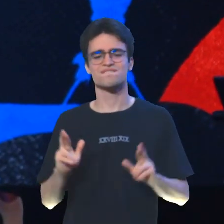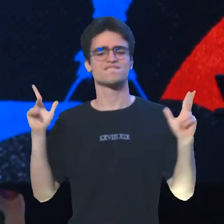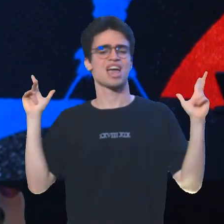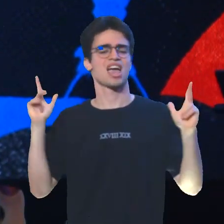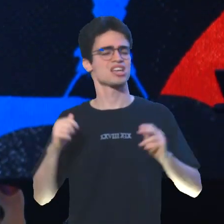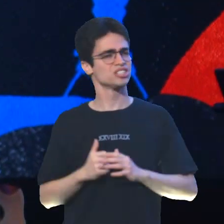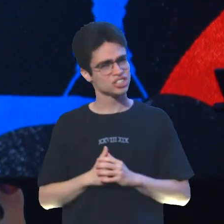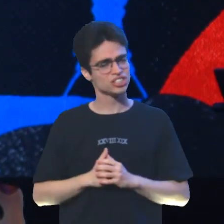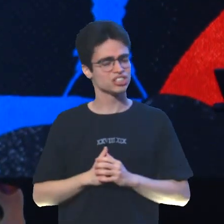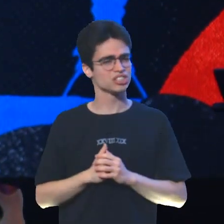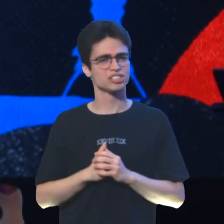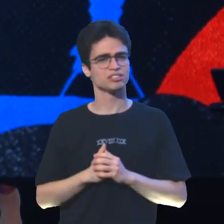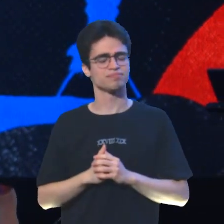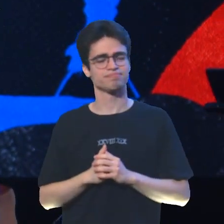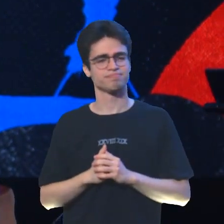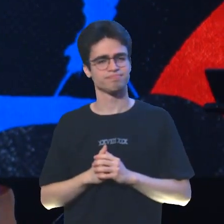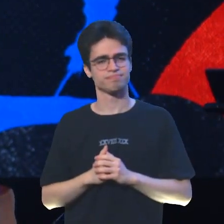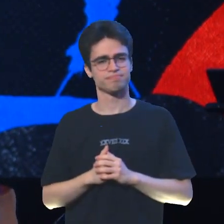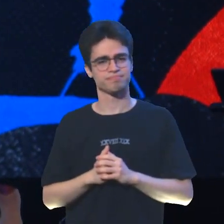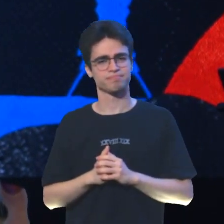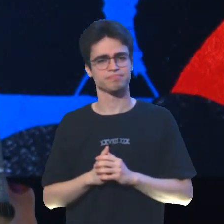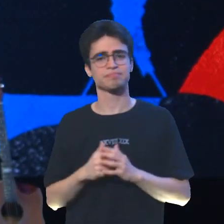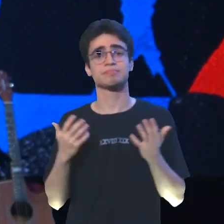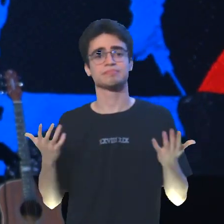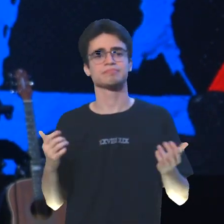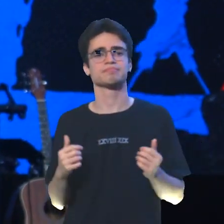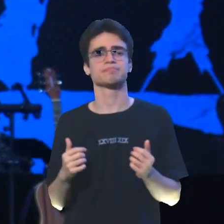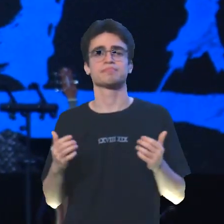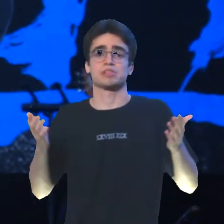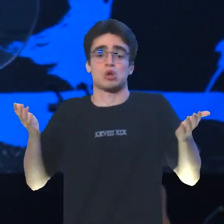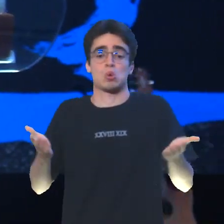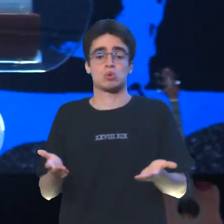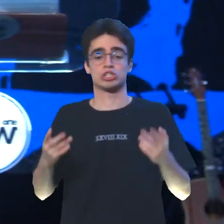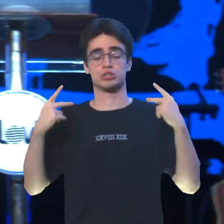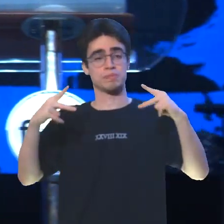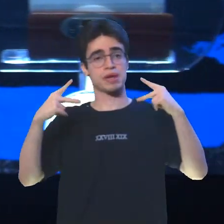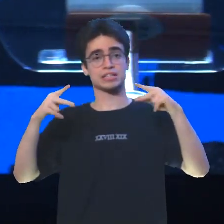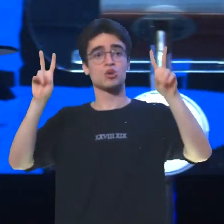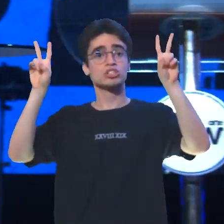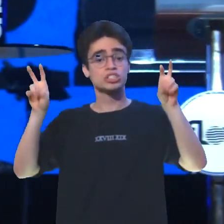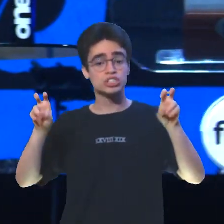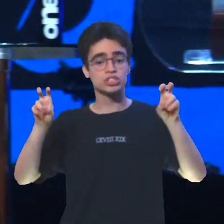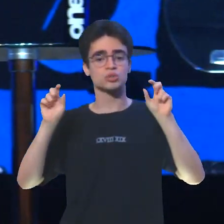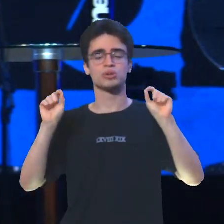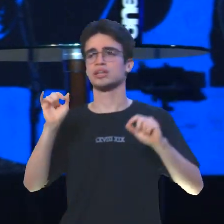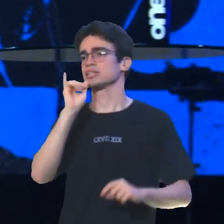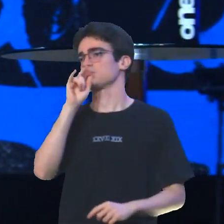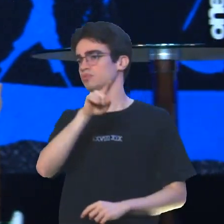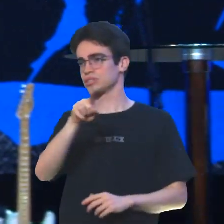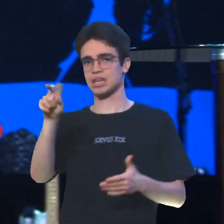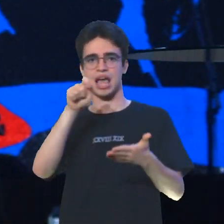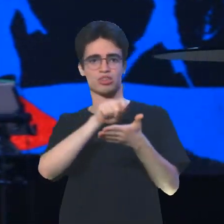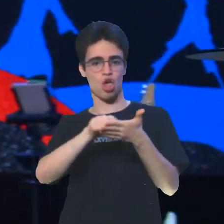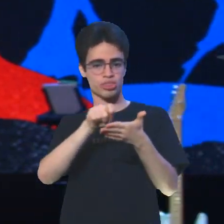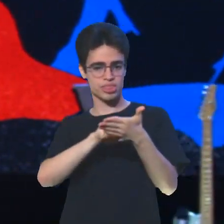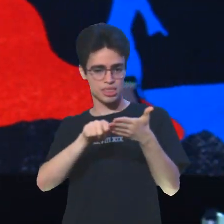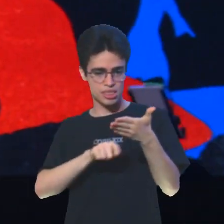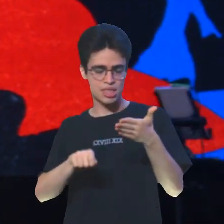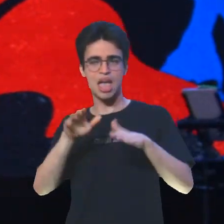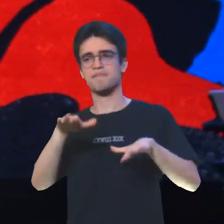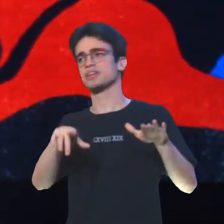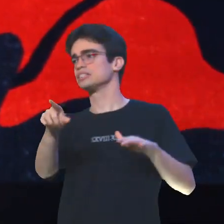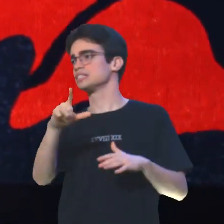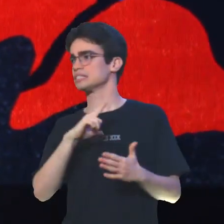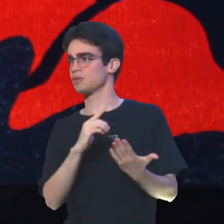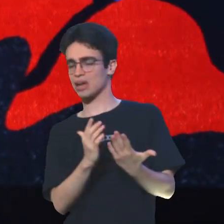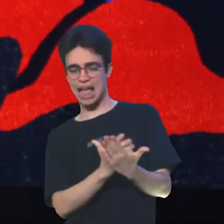diferente na palavra de Deus. E o título dessa mensagem, para você que está anotando, talvez você trouxe um